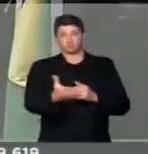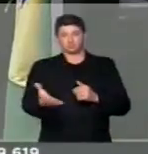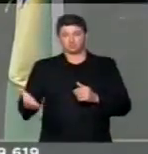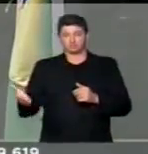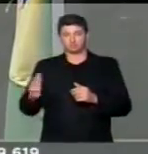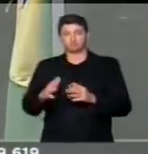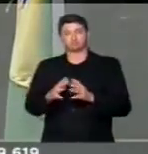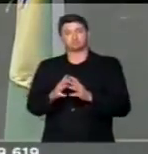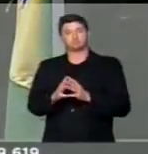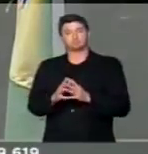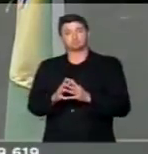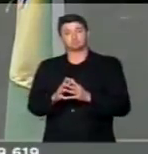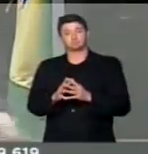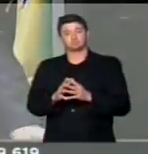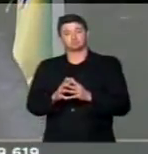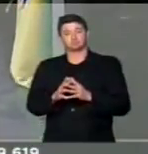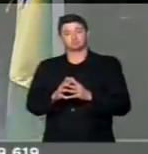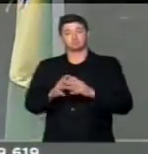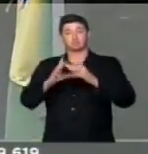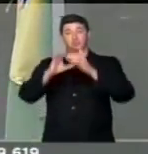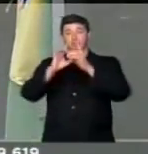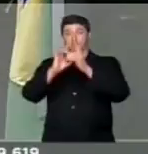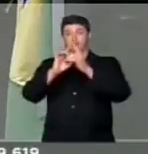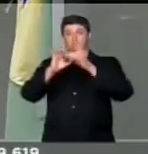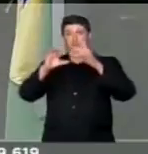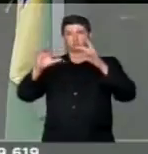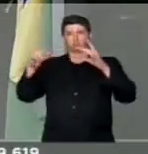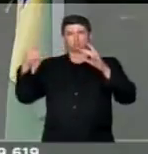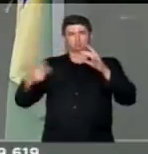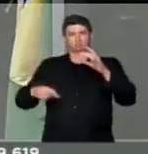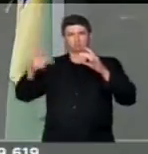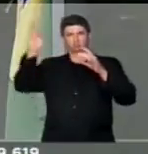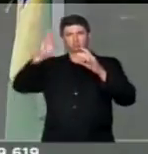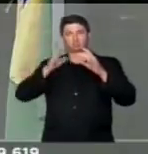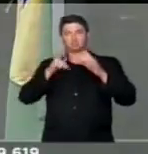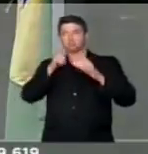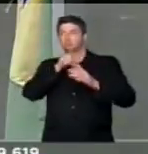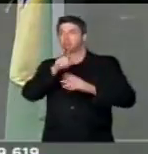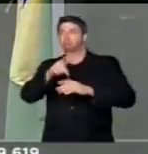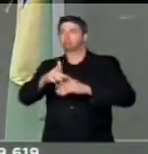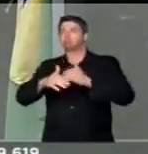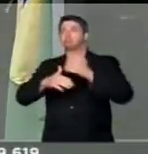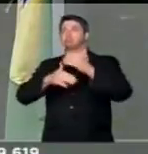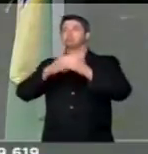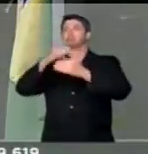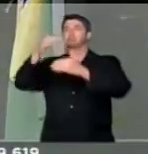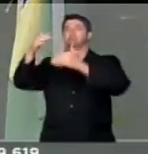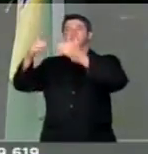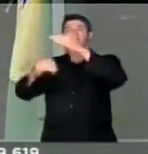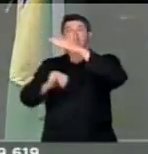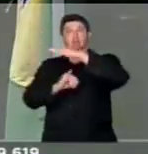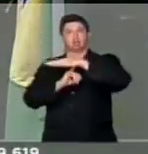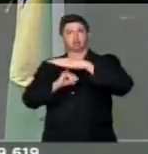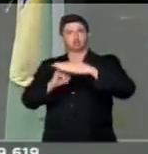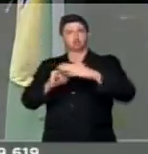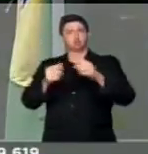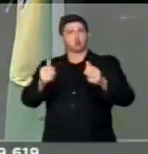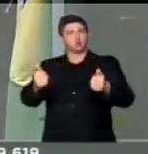parlamentares, a democracia brasileira avança, as instituições